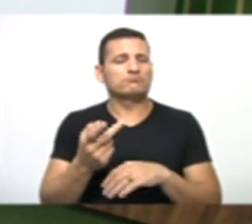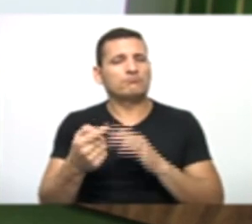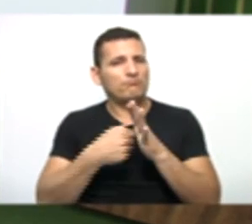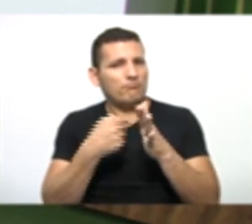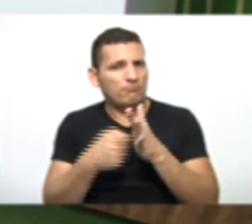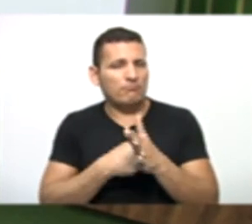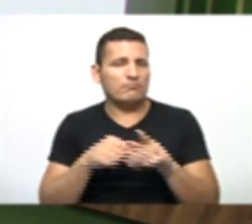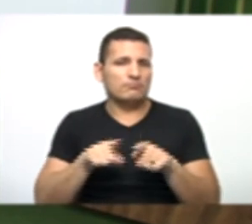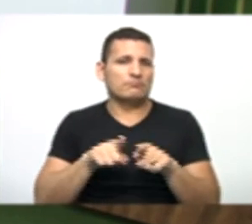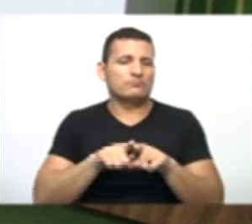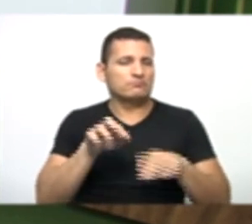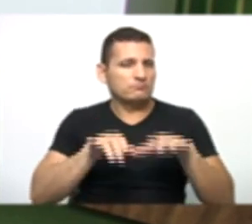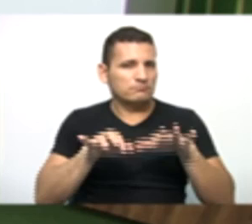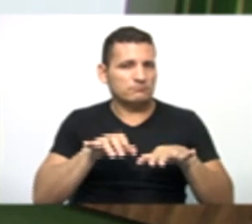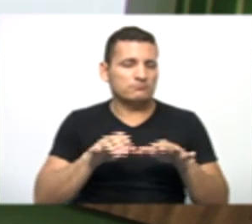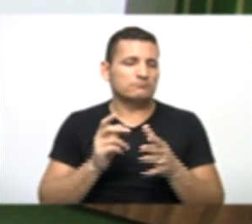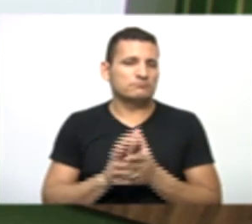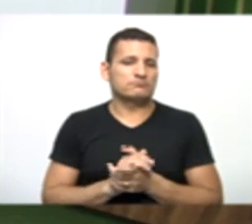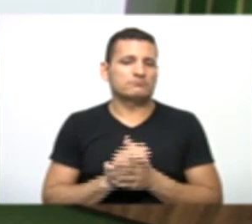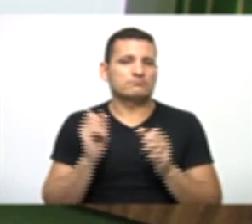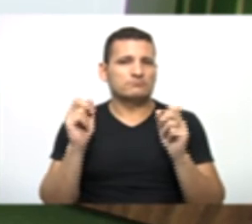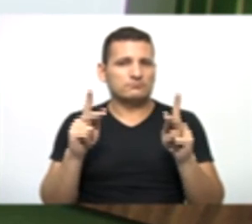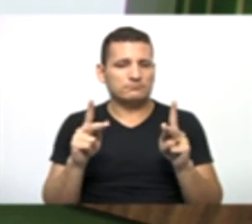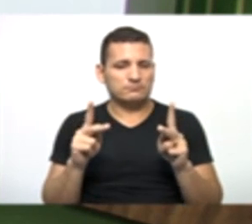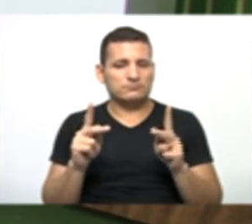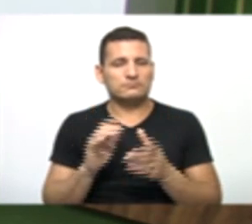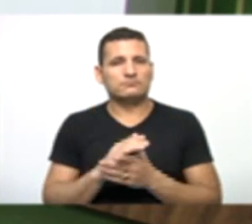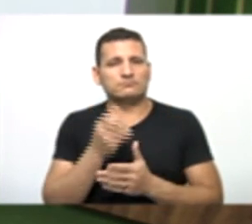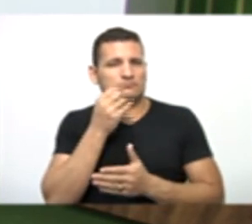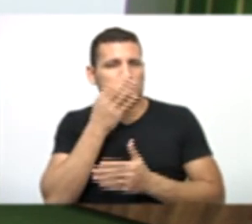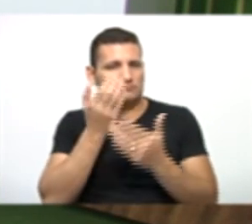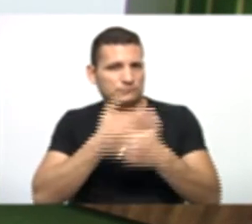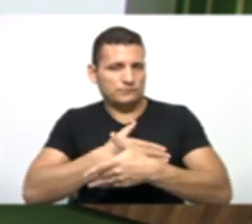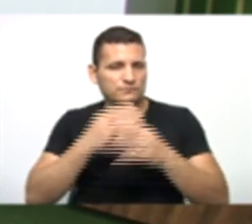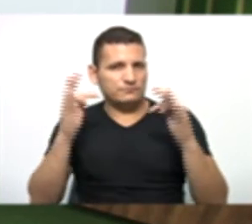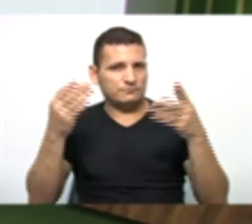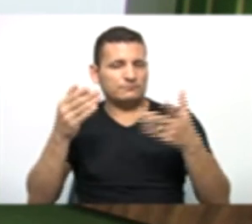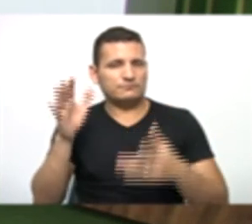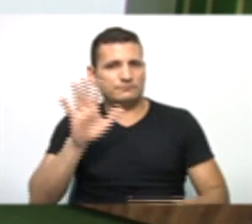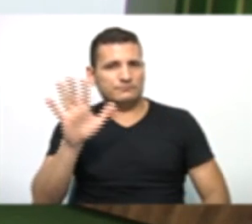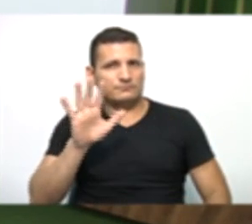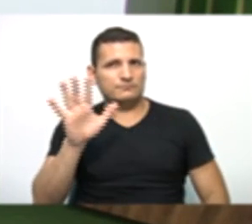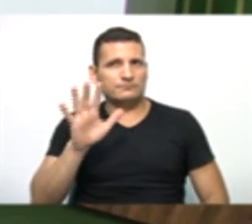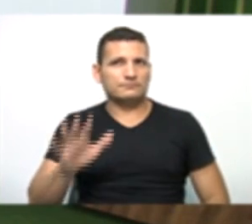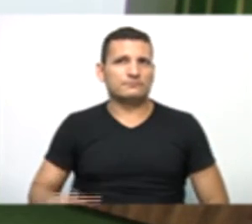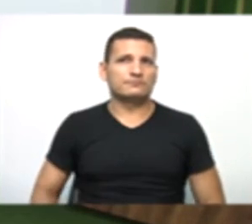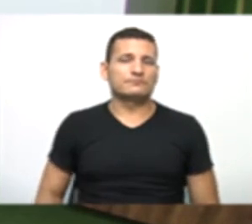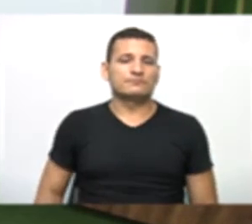chat, que estamos aqui. exatamente. Então, boa avaliação a todos. Até a próxima.